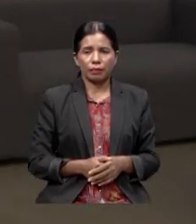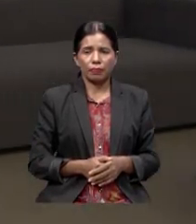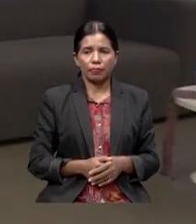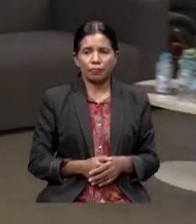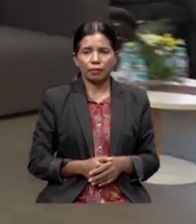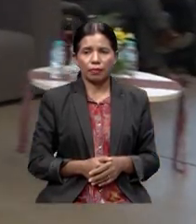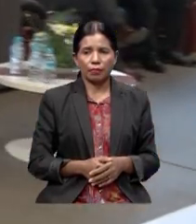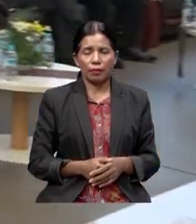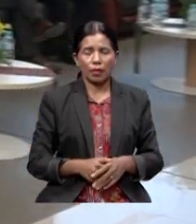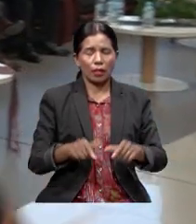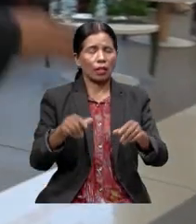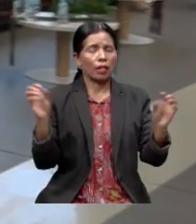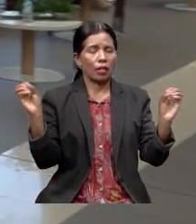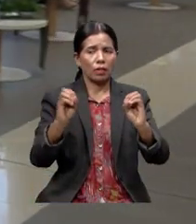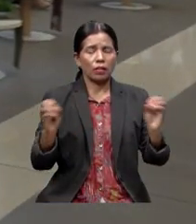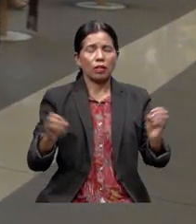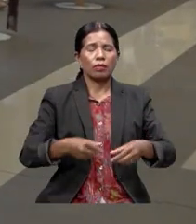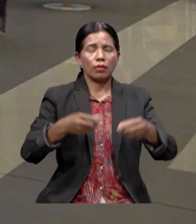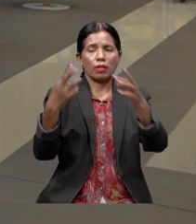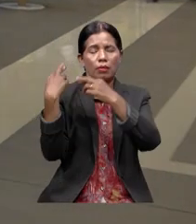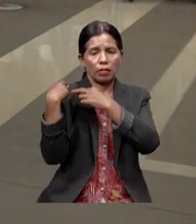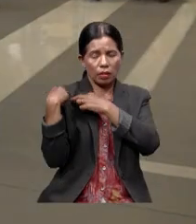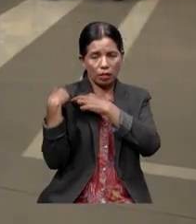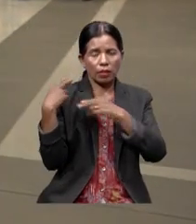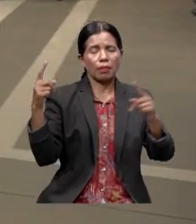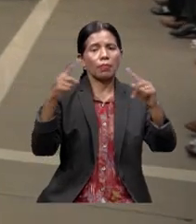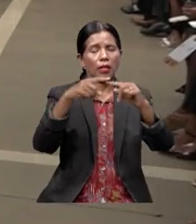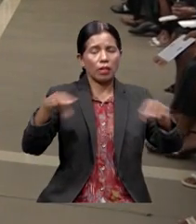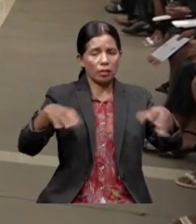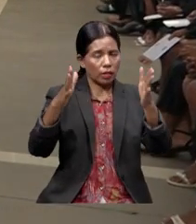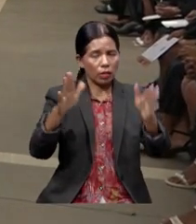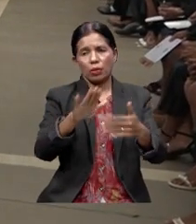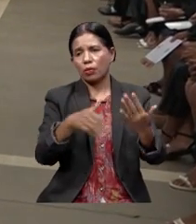E nela os posse da funcionária política,